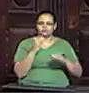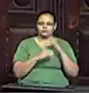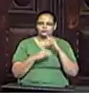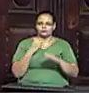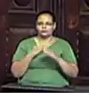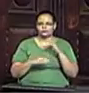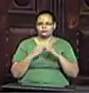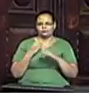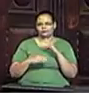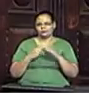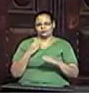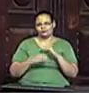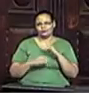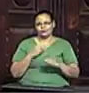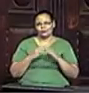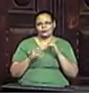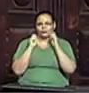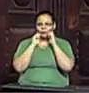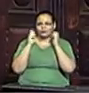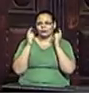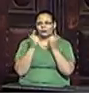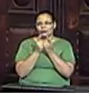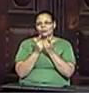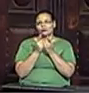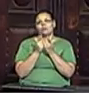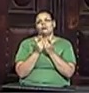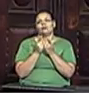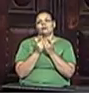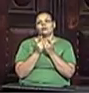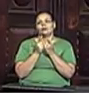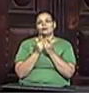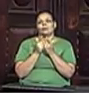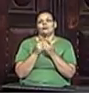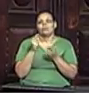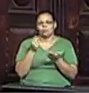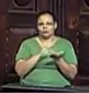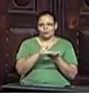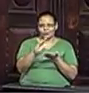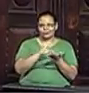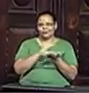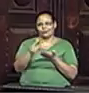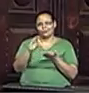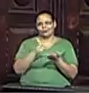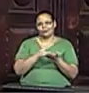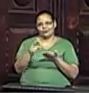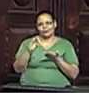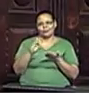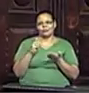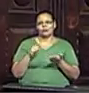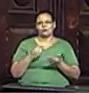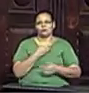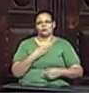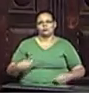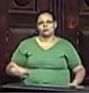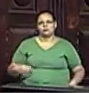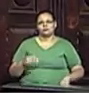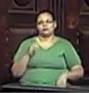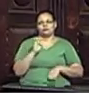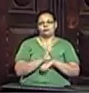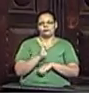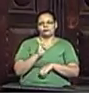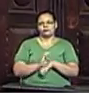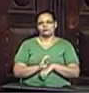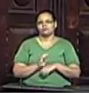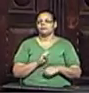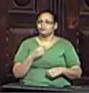comunicando-se semestralmente à Assembleia Legislativa os recursos que são destinados pelo Poder Público Estadual a essas comunidades.